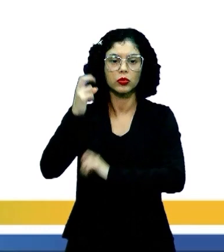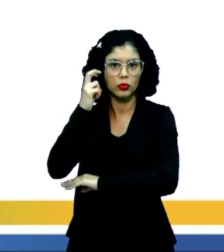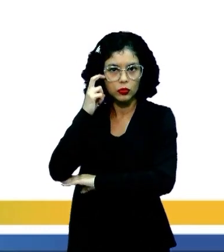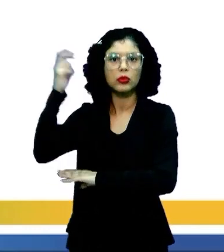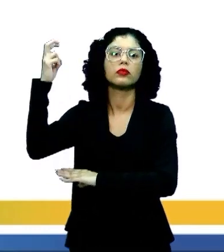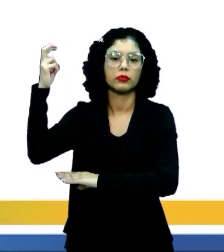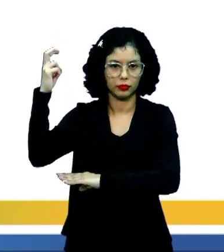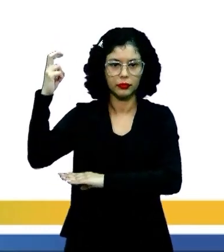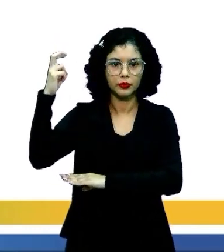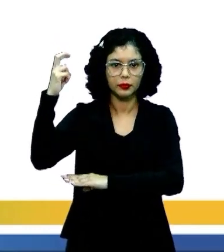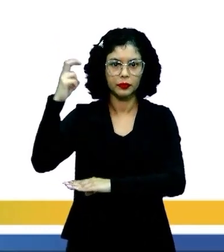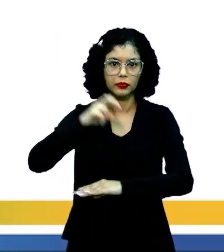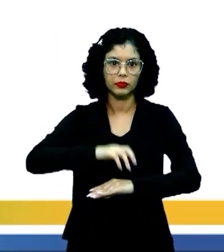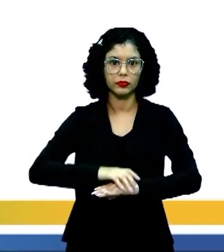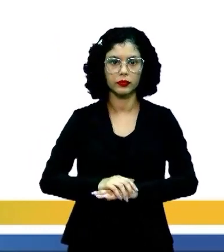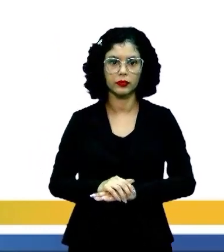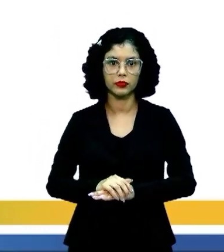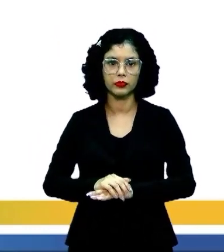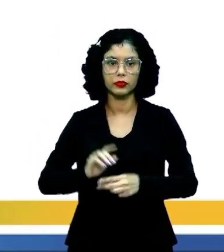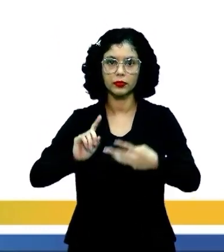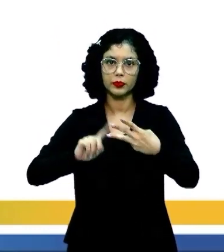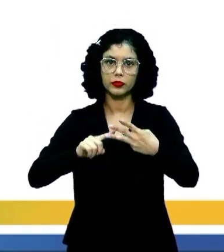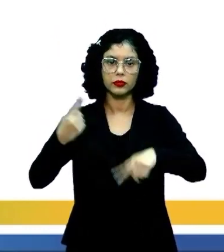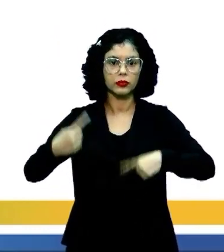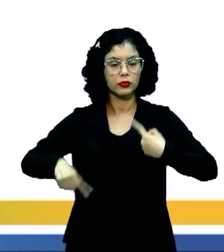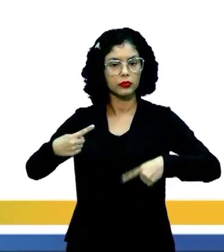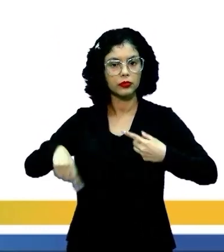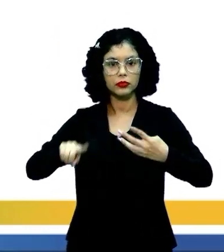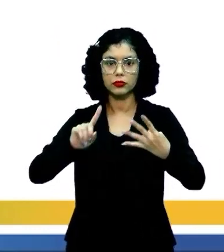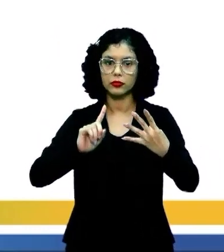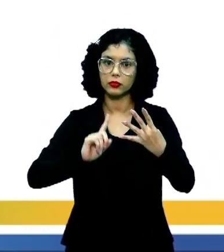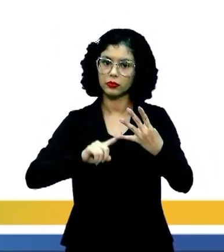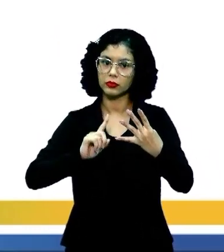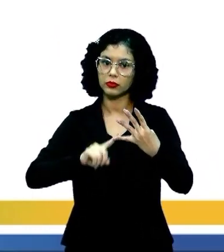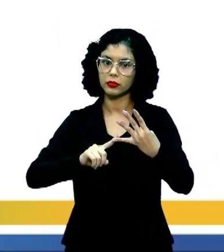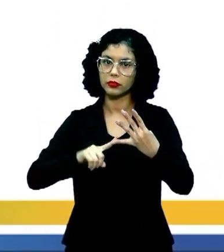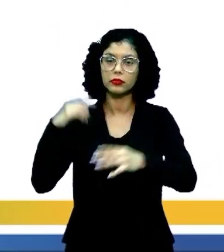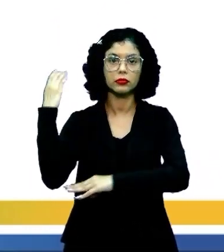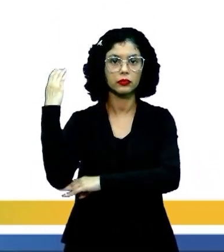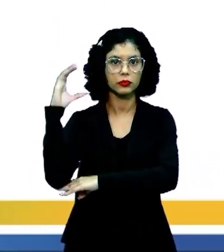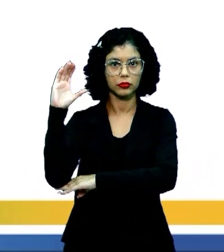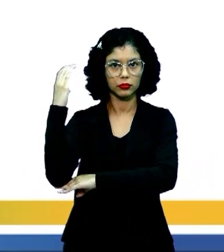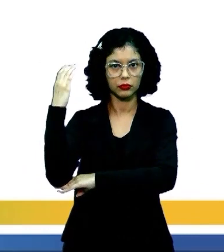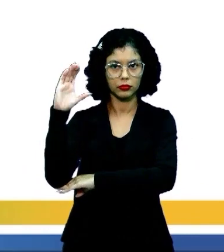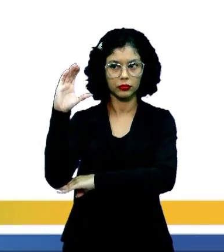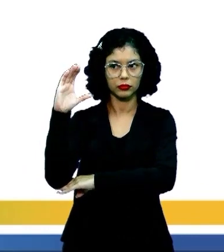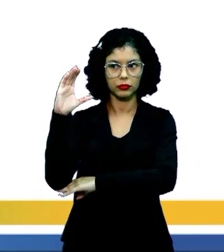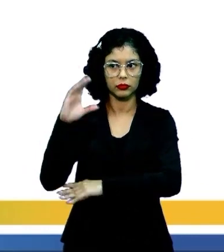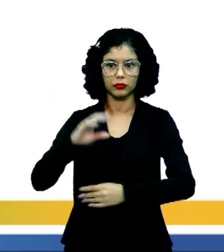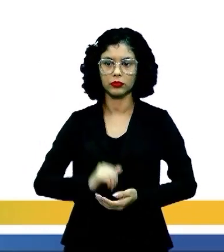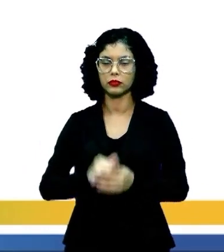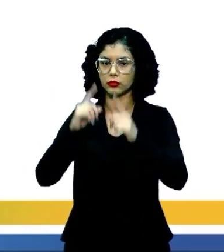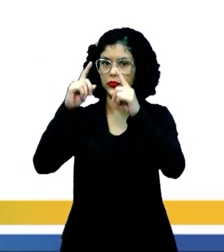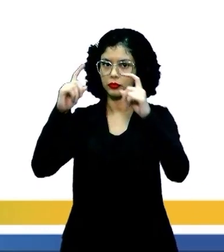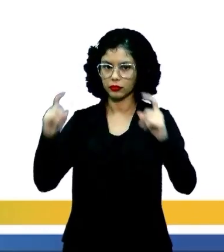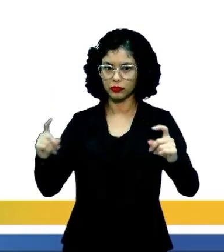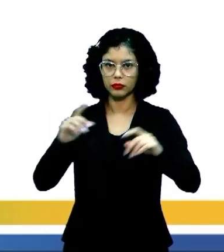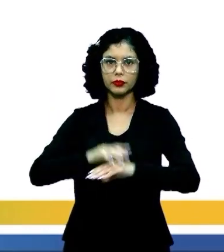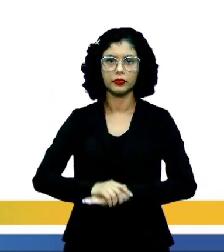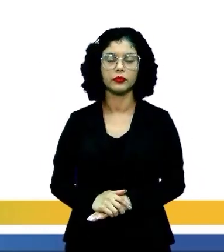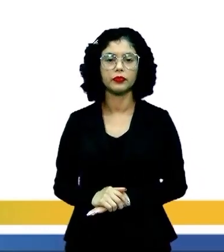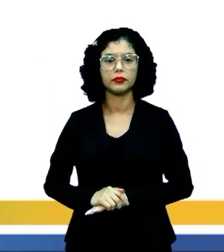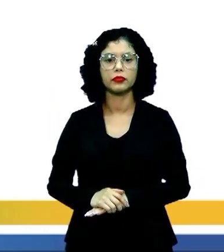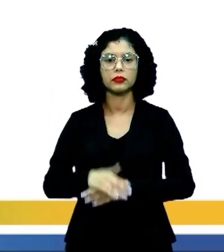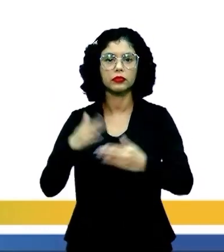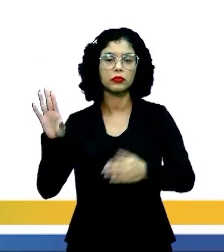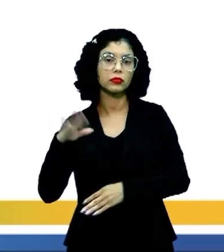caráter cultural, um caráter político e também um caráter científico, tá certo?